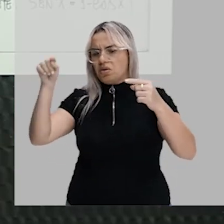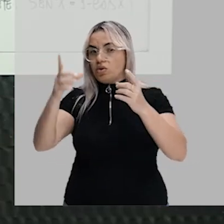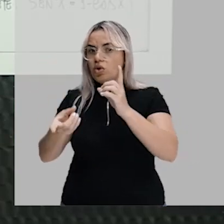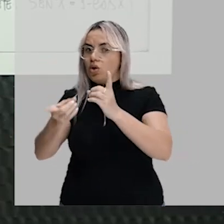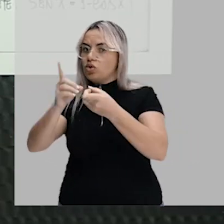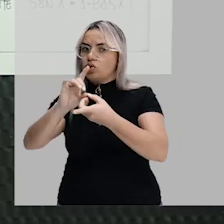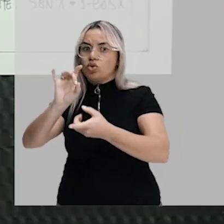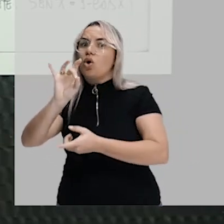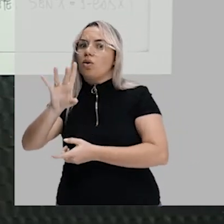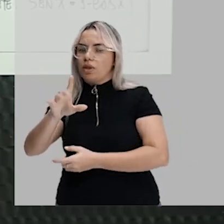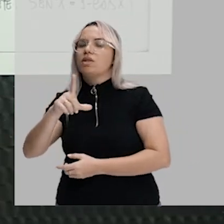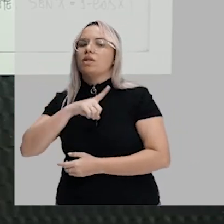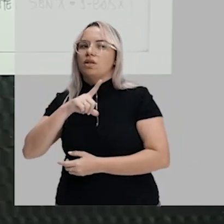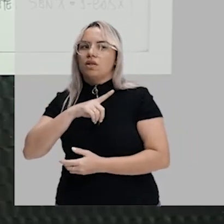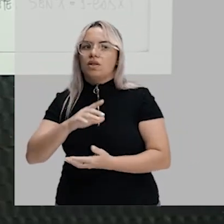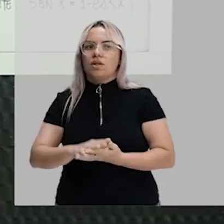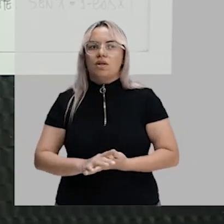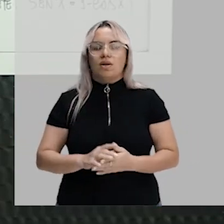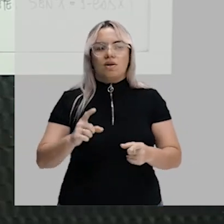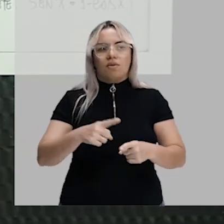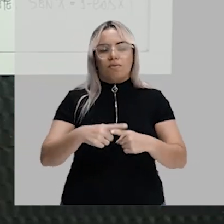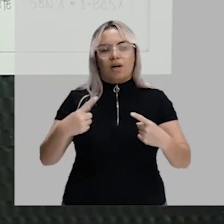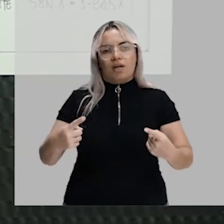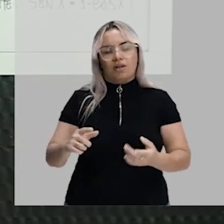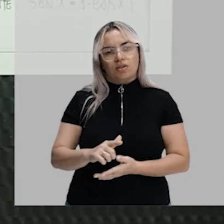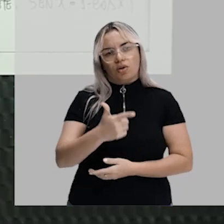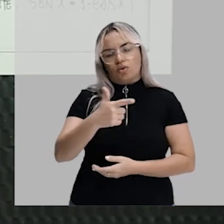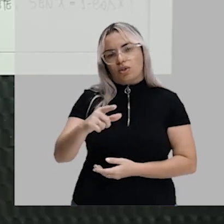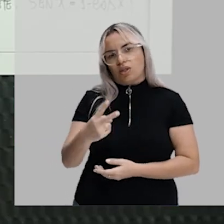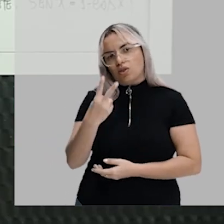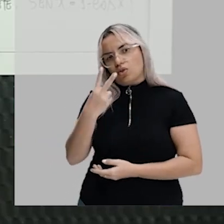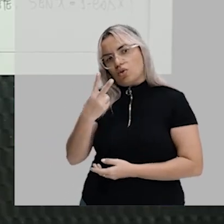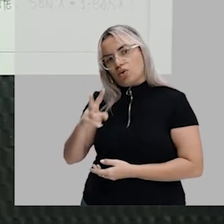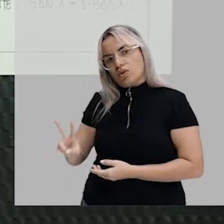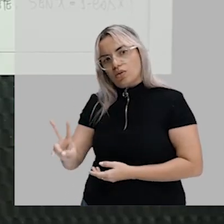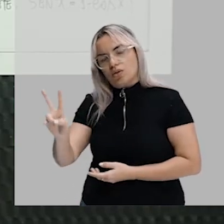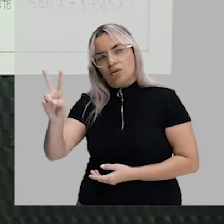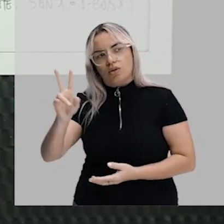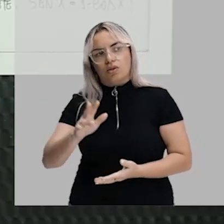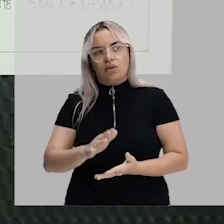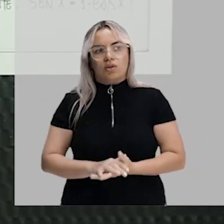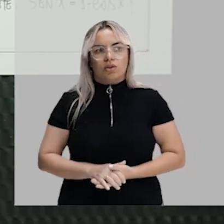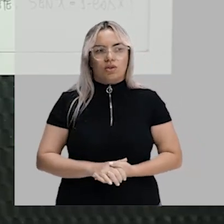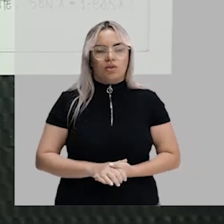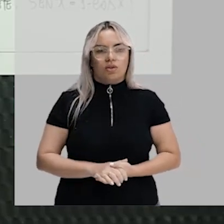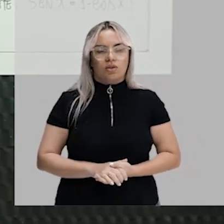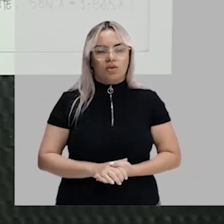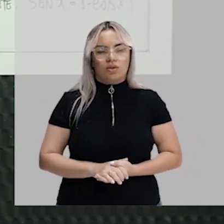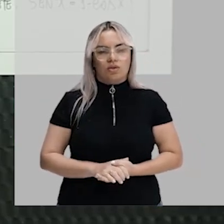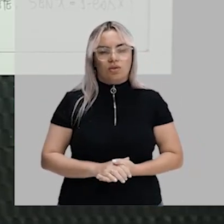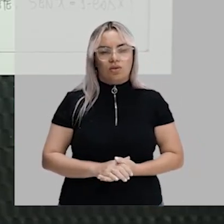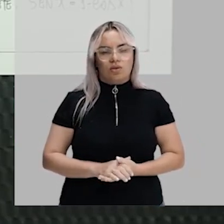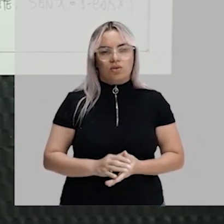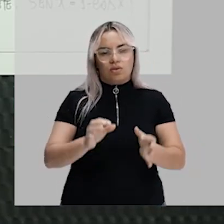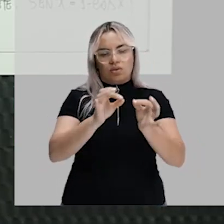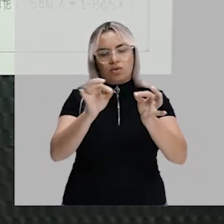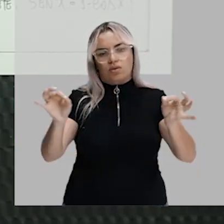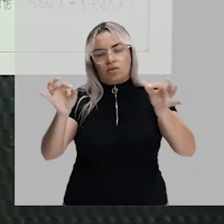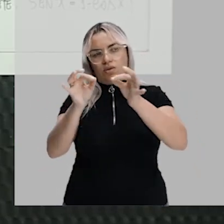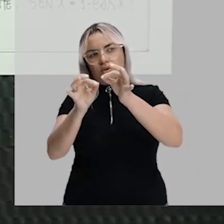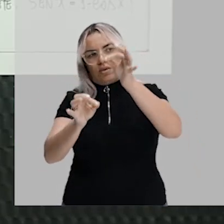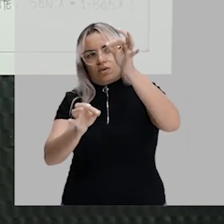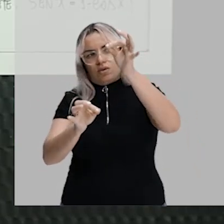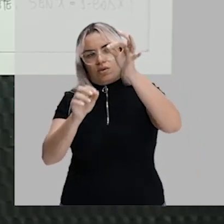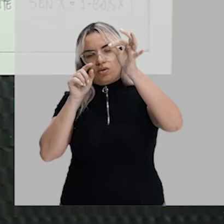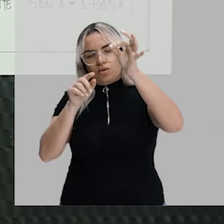ele então não vai ter dois valores como tem esse aqui tá porque aqueles outros coincide com os quadrantes ó esse aqui não fica em